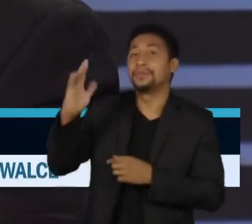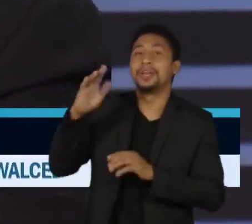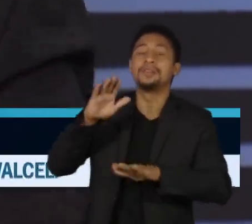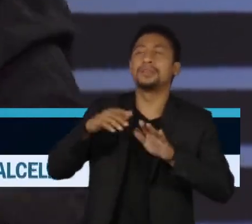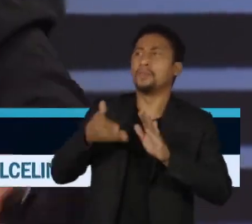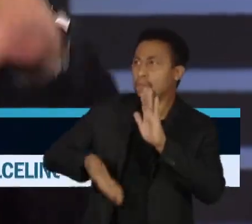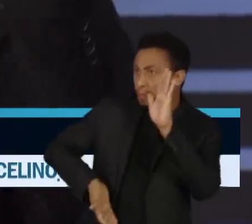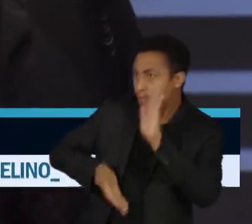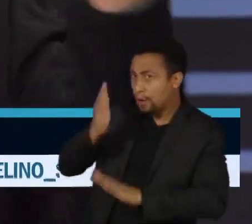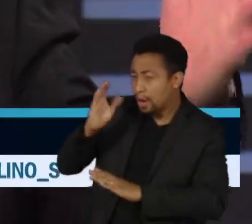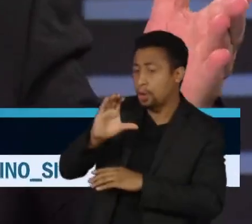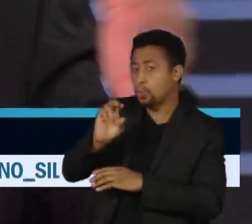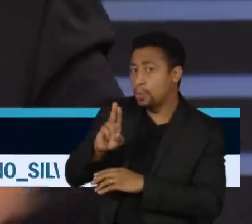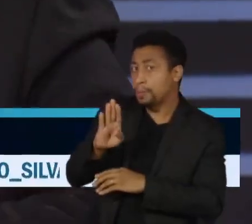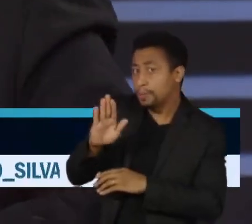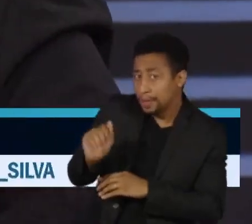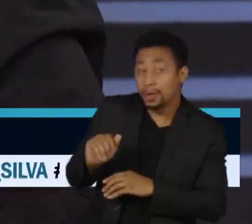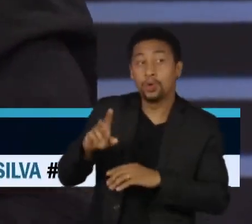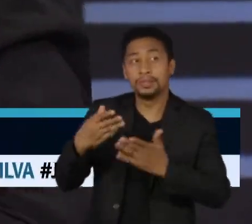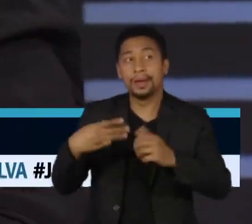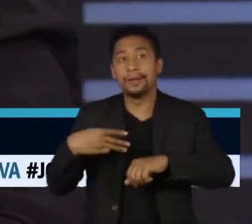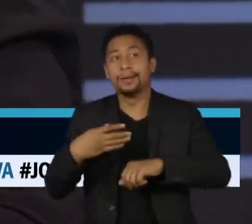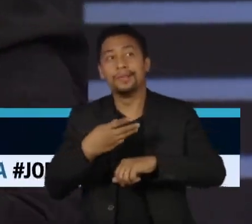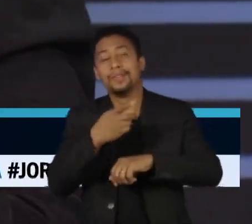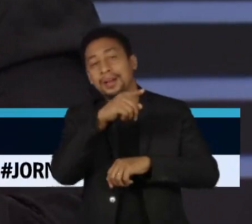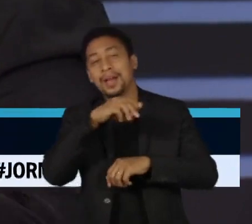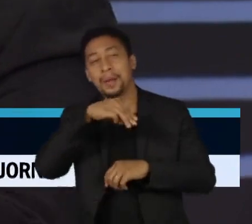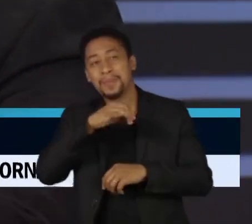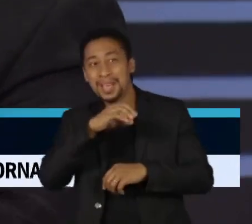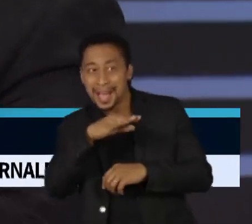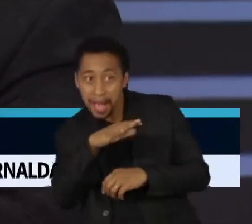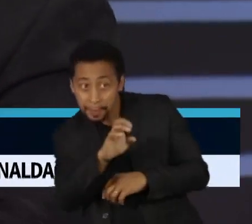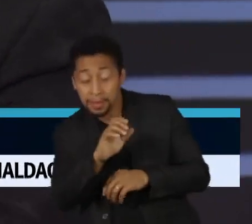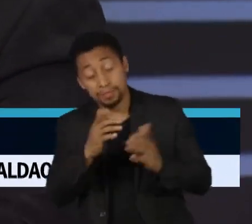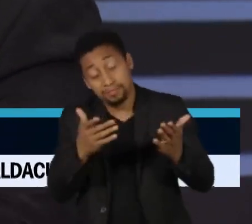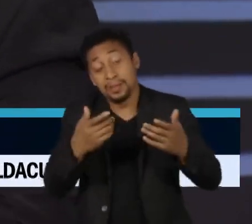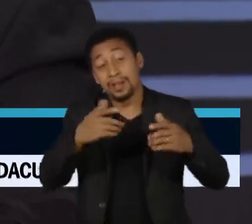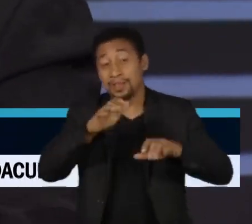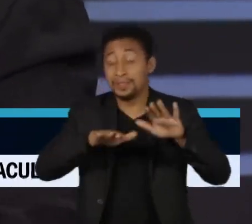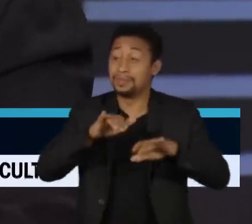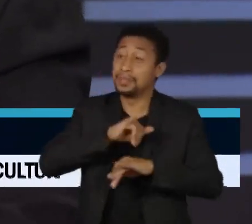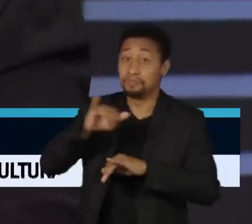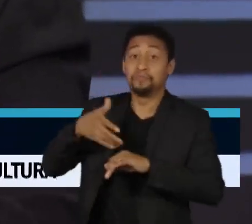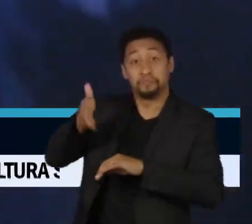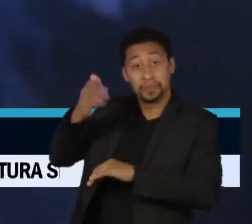Cuba, outros dizem assim, vai para Miami, outros dizem, vai para a China. É um lugar que tem que ir mesmo.